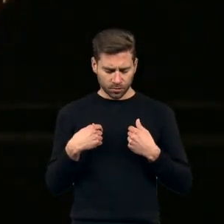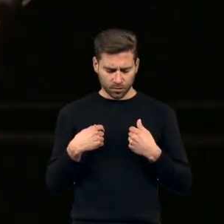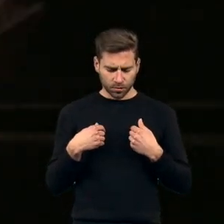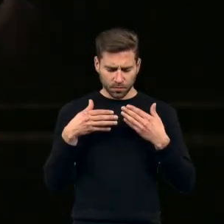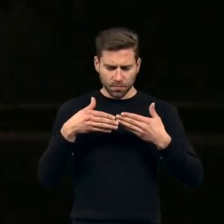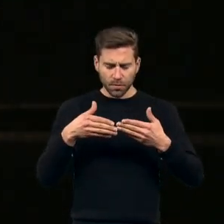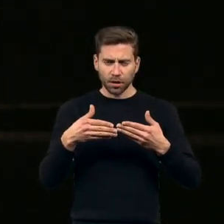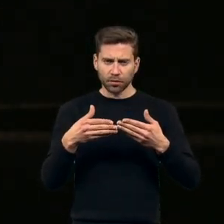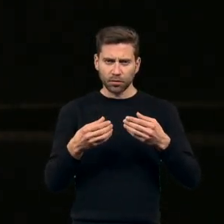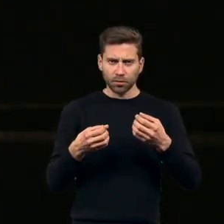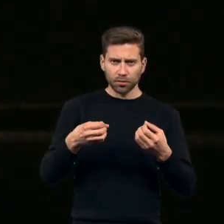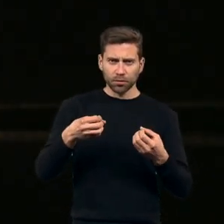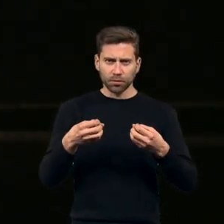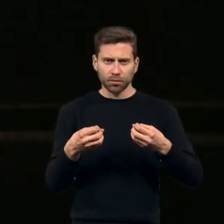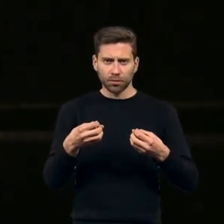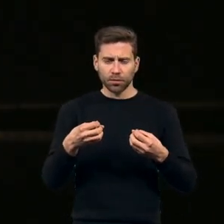para.